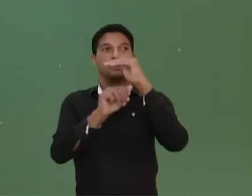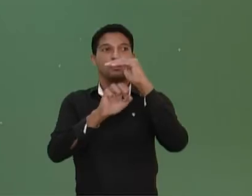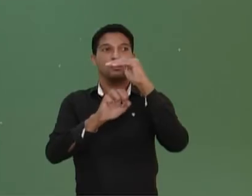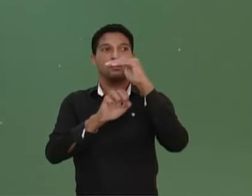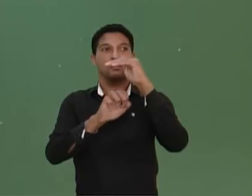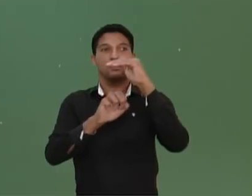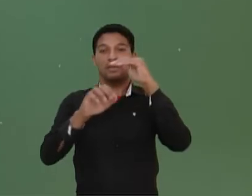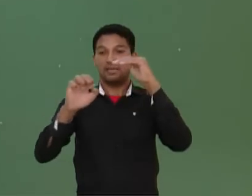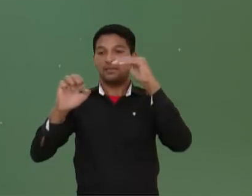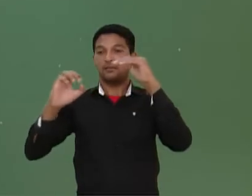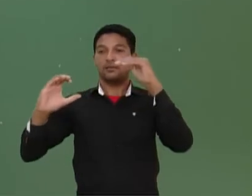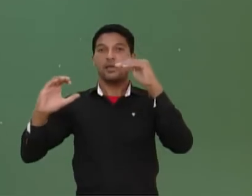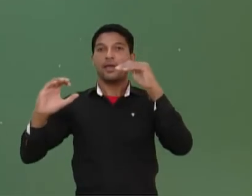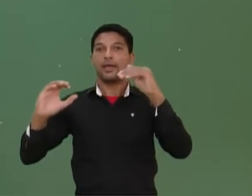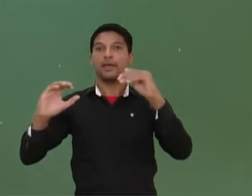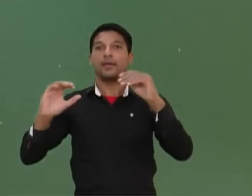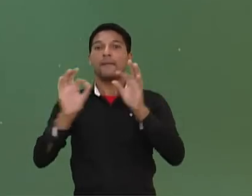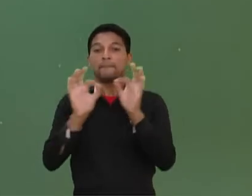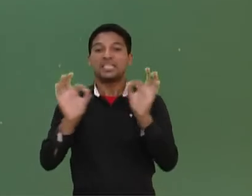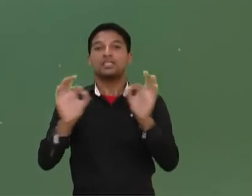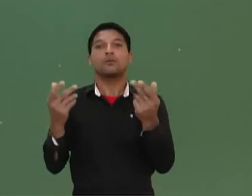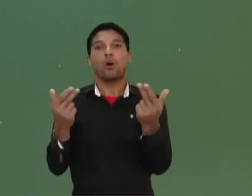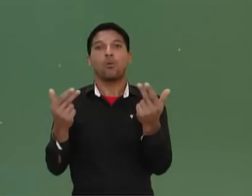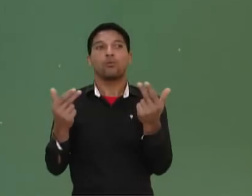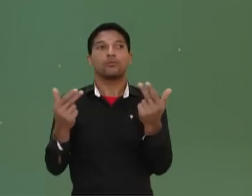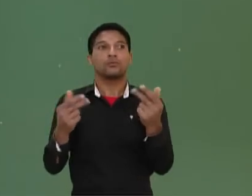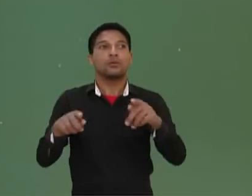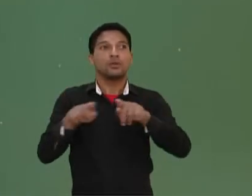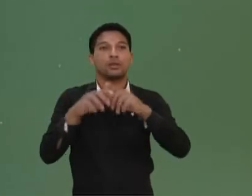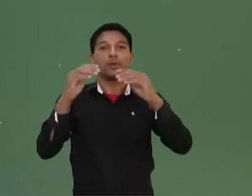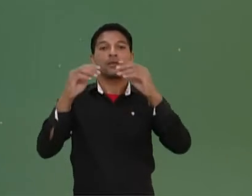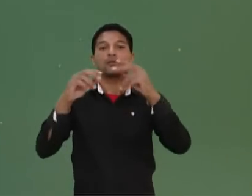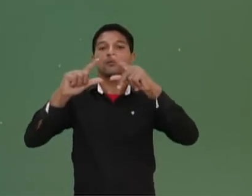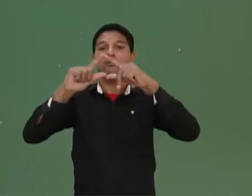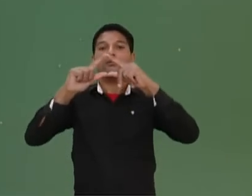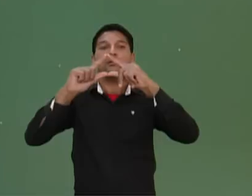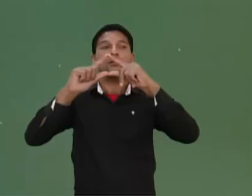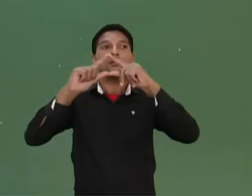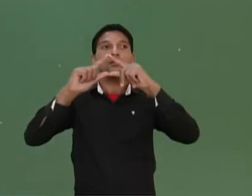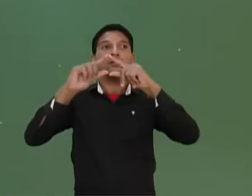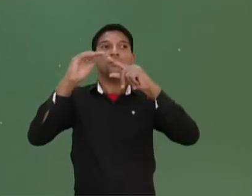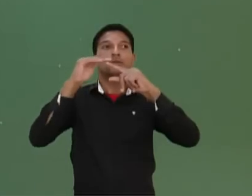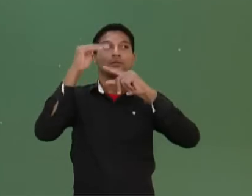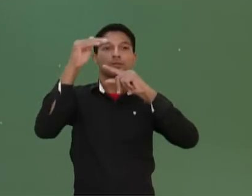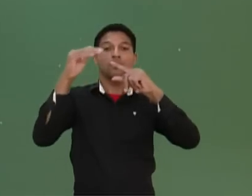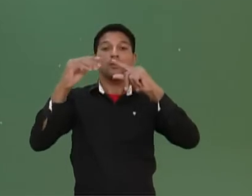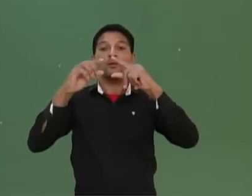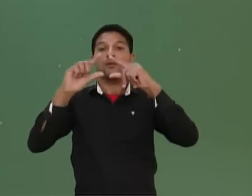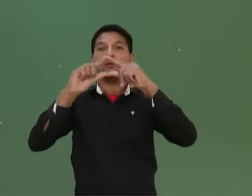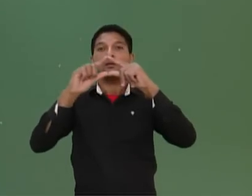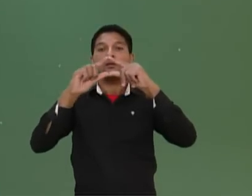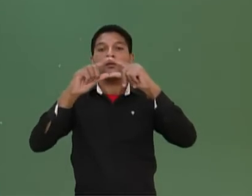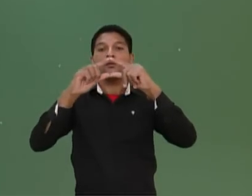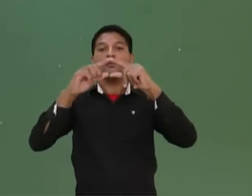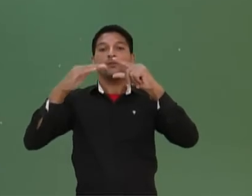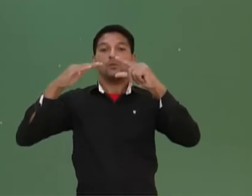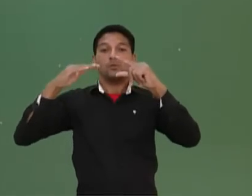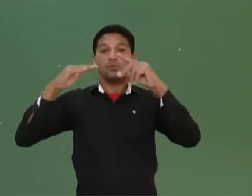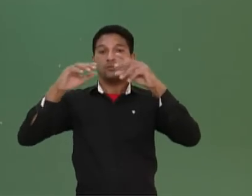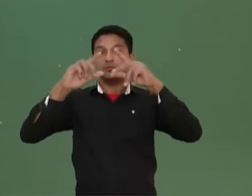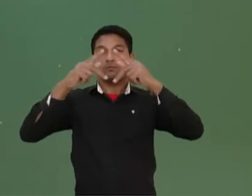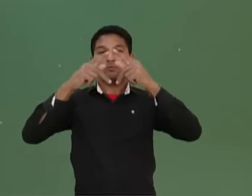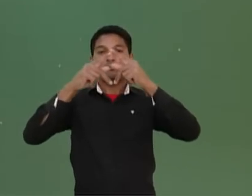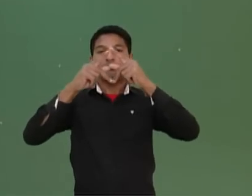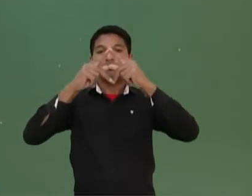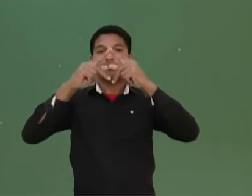Certo? Nós também já falamos da outra diagonal. As diagonais se cruzam ao meio, certo? Então,